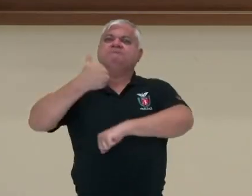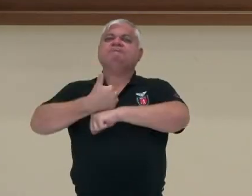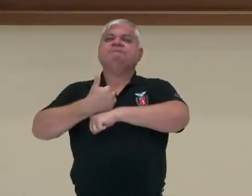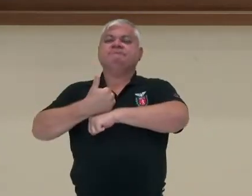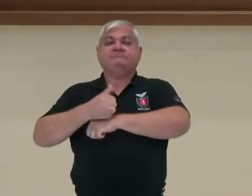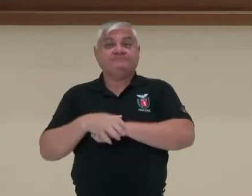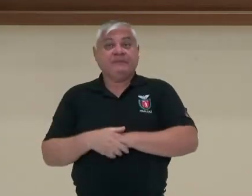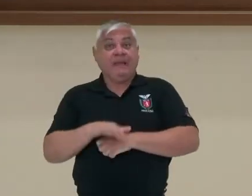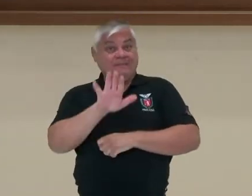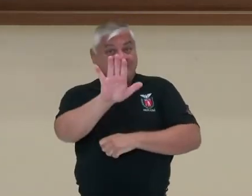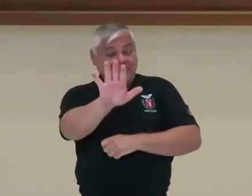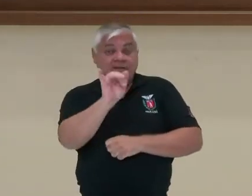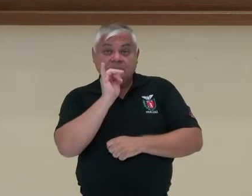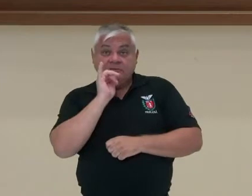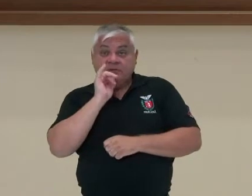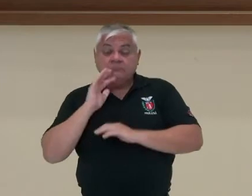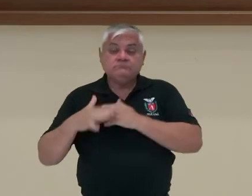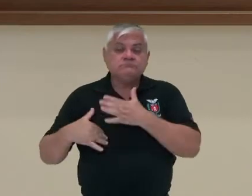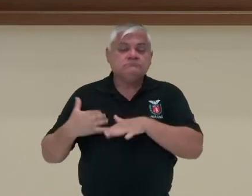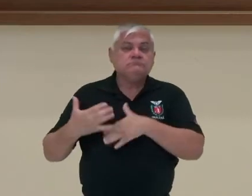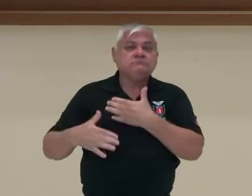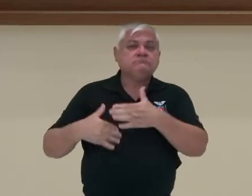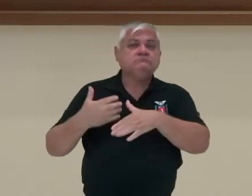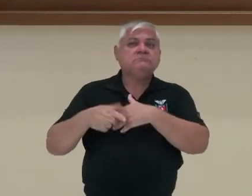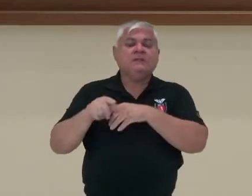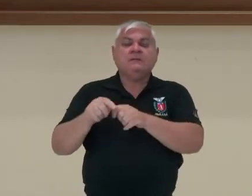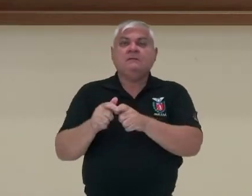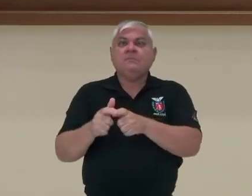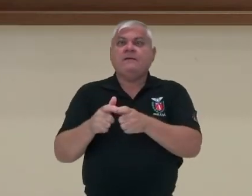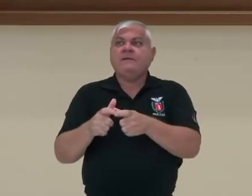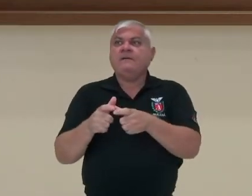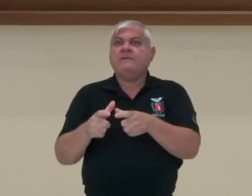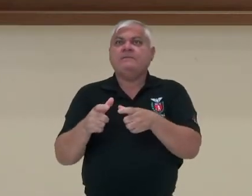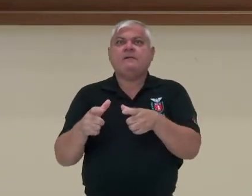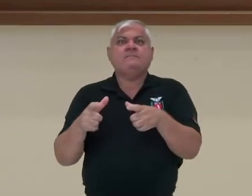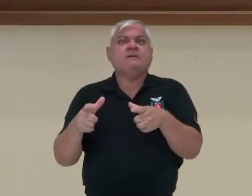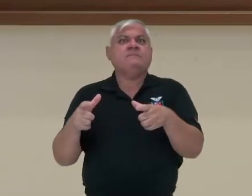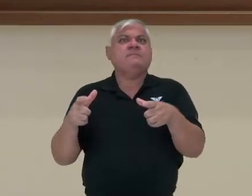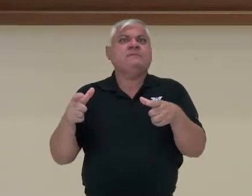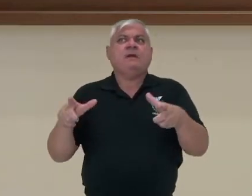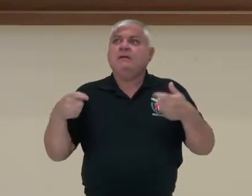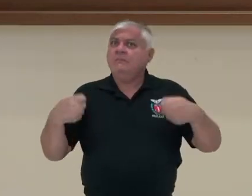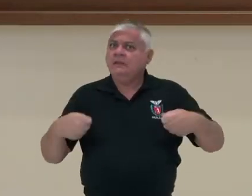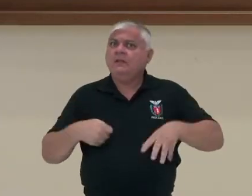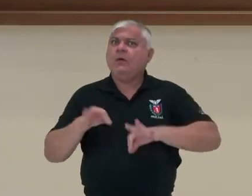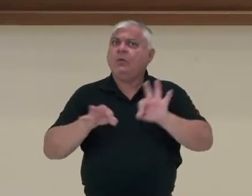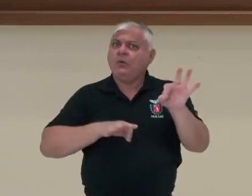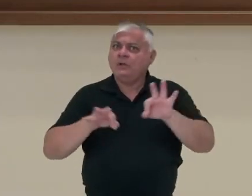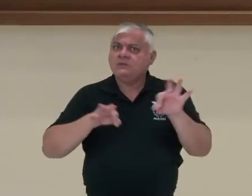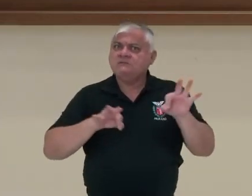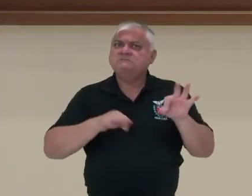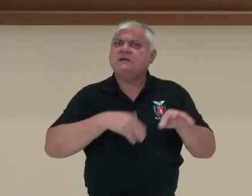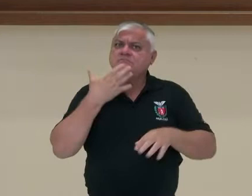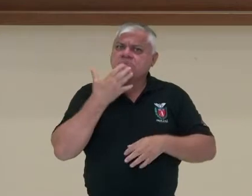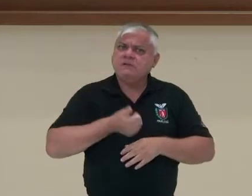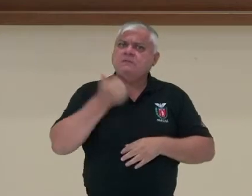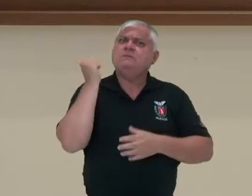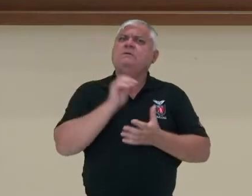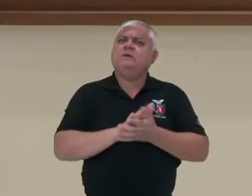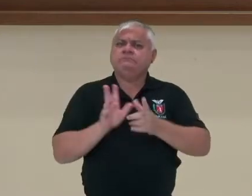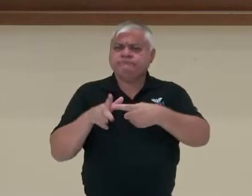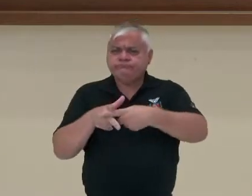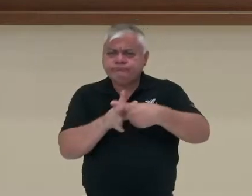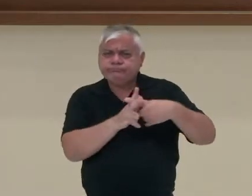posse. Só que posteriormente, essa região começou a aumentar e eles entenderam que era preciso organizar de uma forma melhor